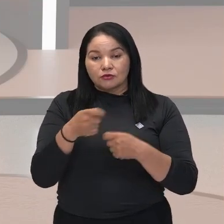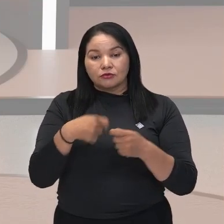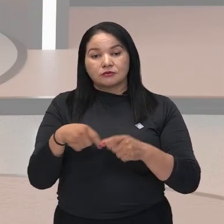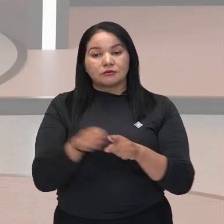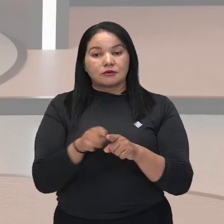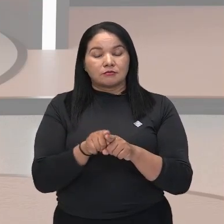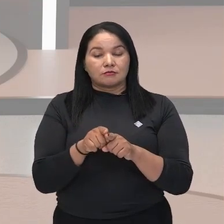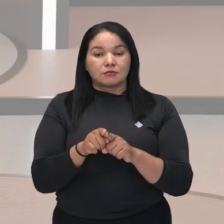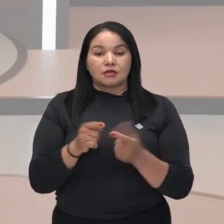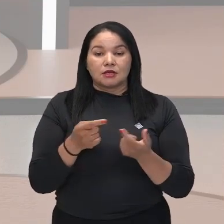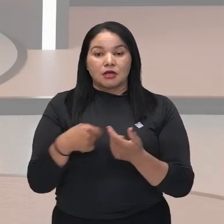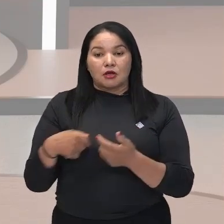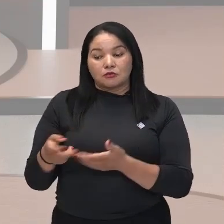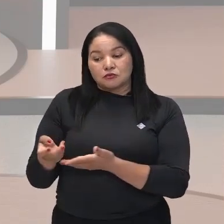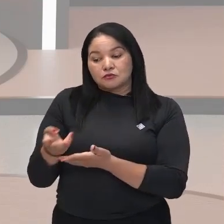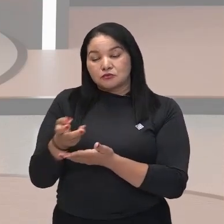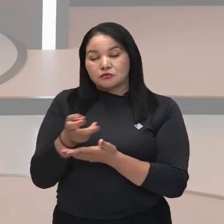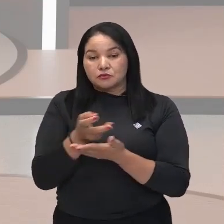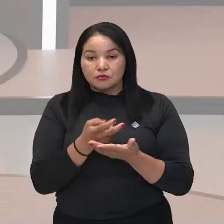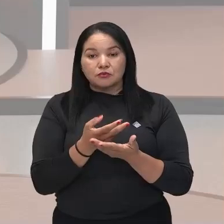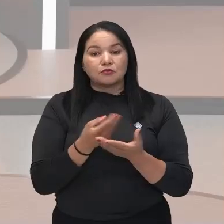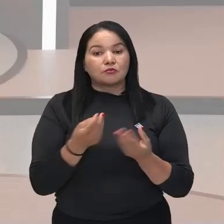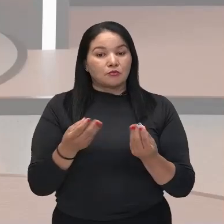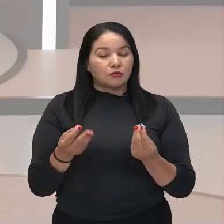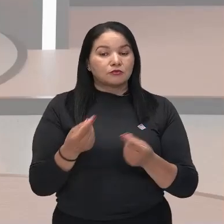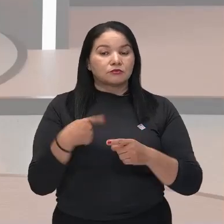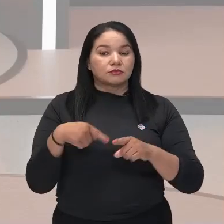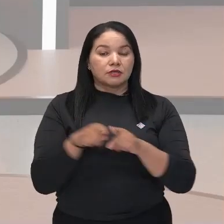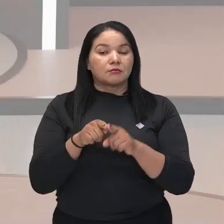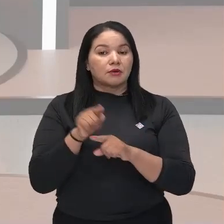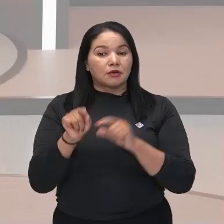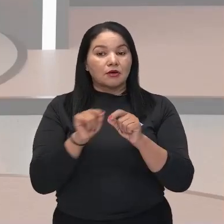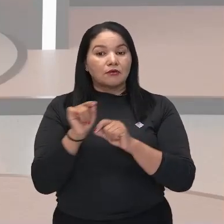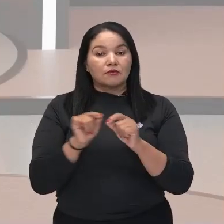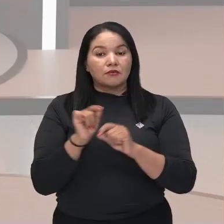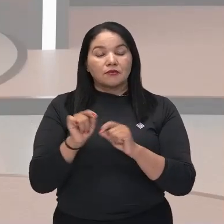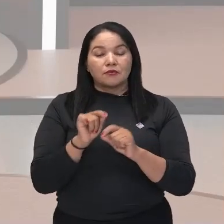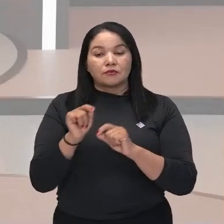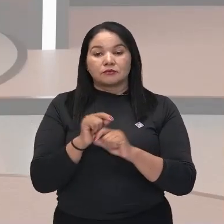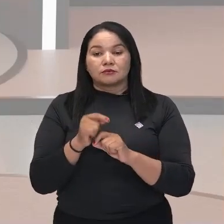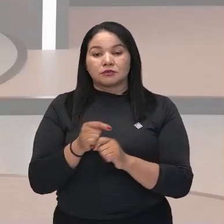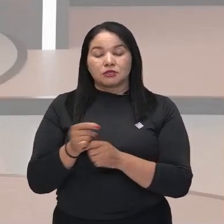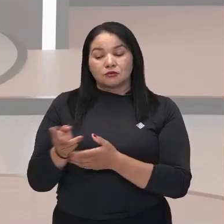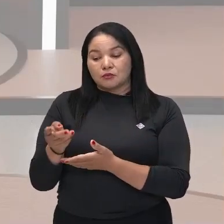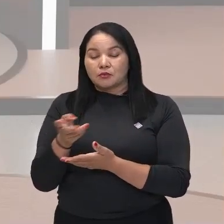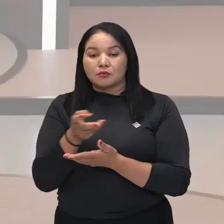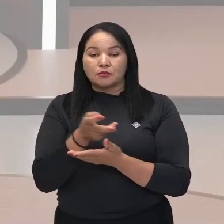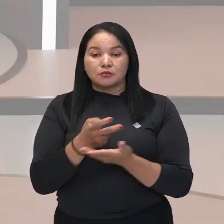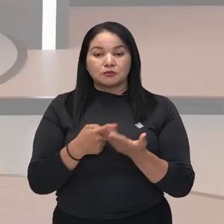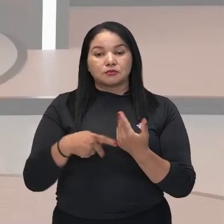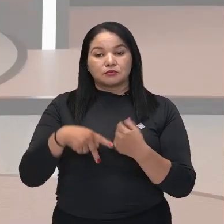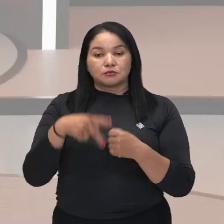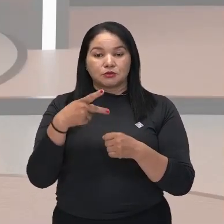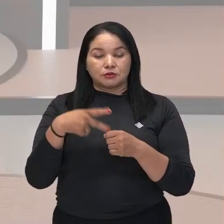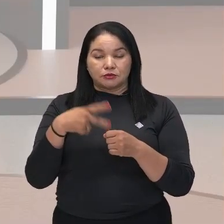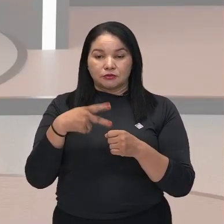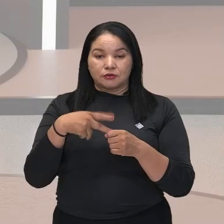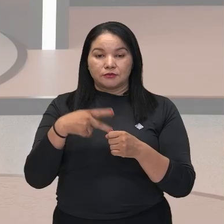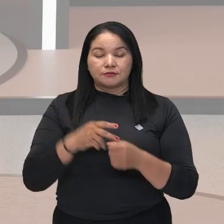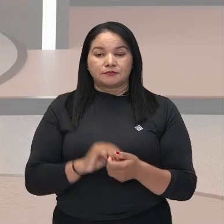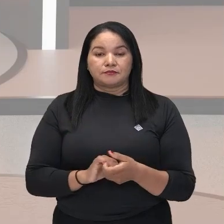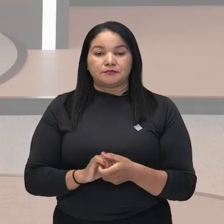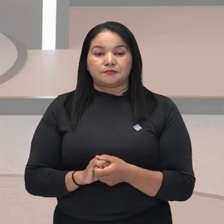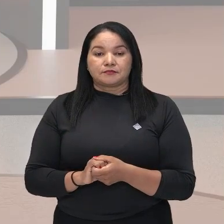uma extração que chama muito a atenção do mundo inteiro, que vai ser a extração de petróleo.